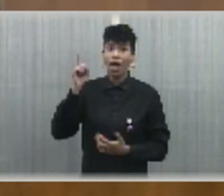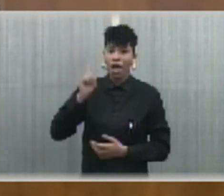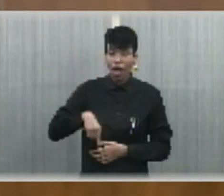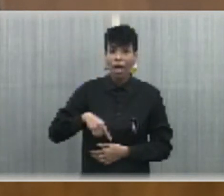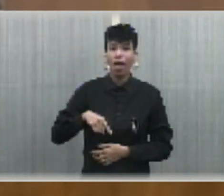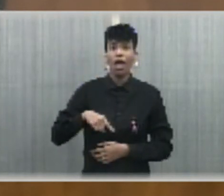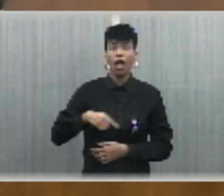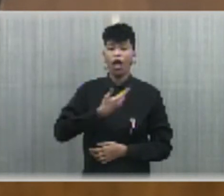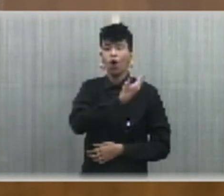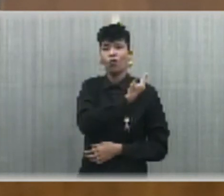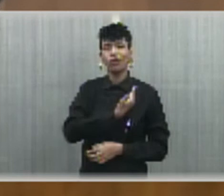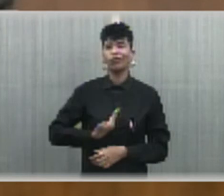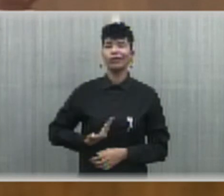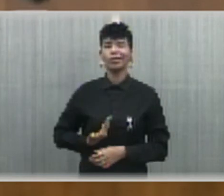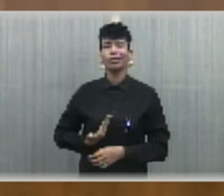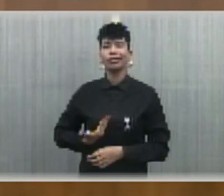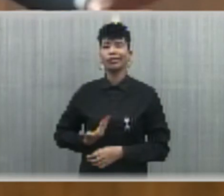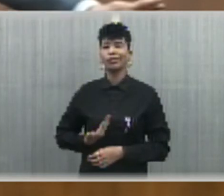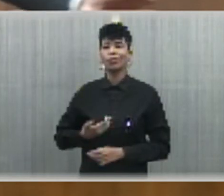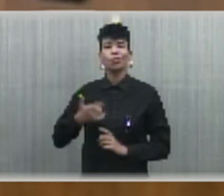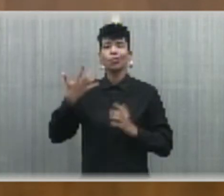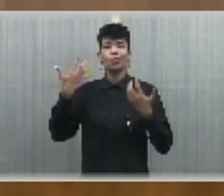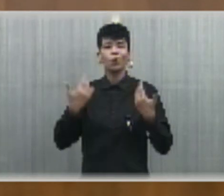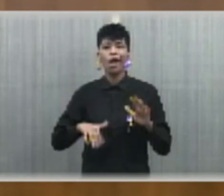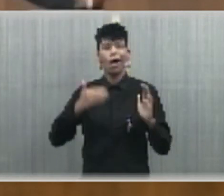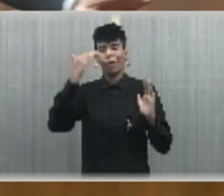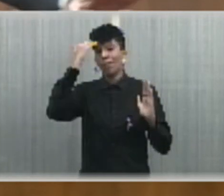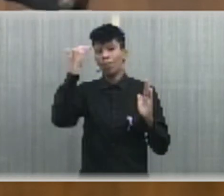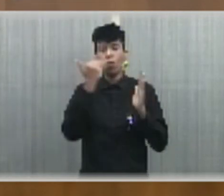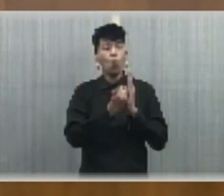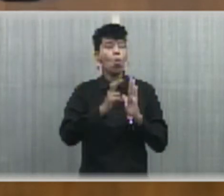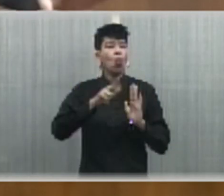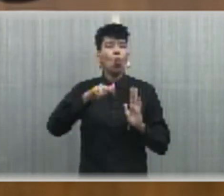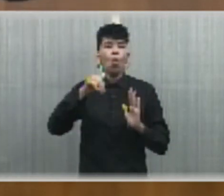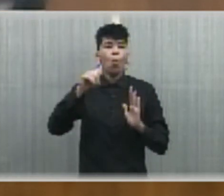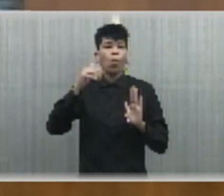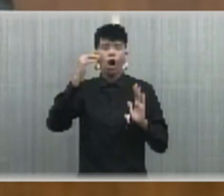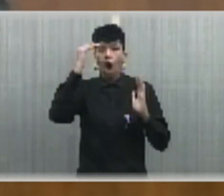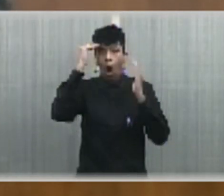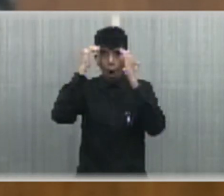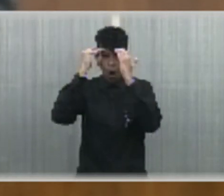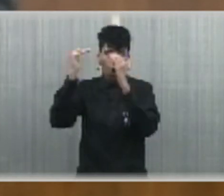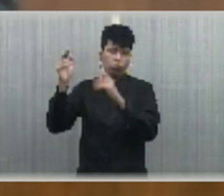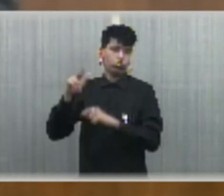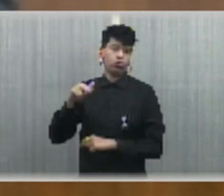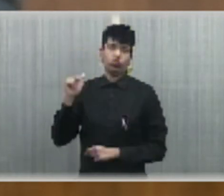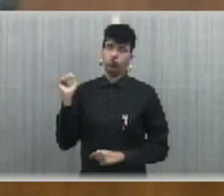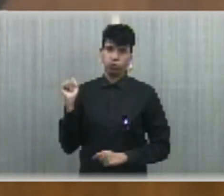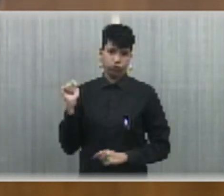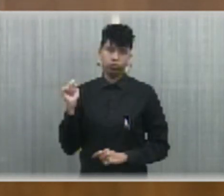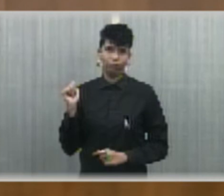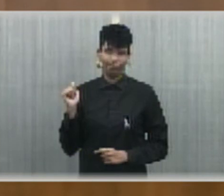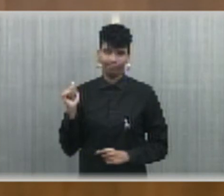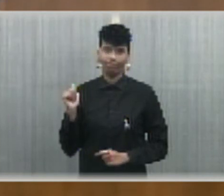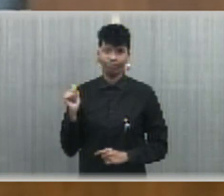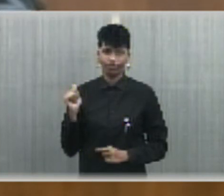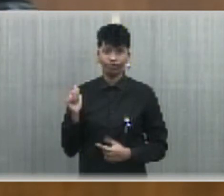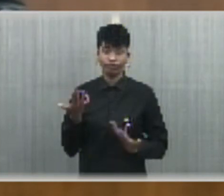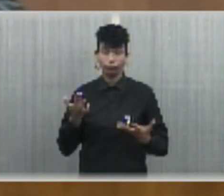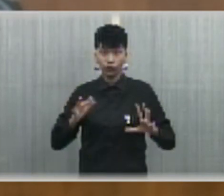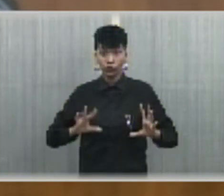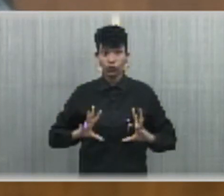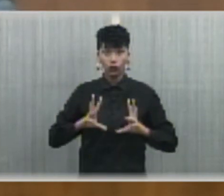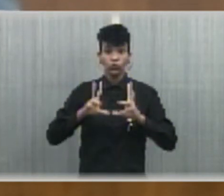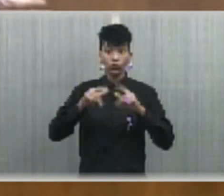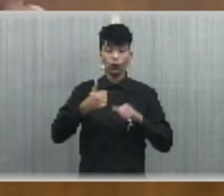margem da lei, sempre fica à margem da lei, nunca cumpre nenhuma lei. E aí todo mundo do